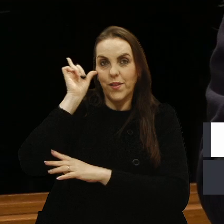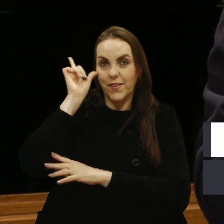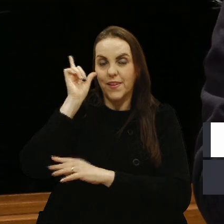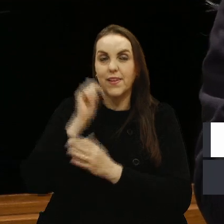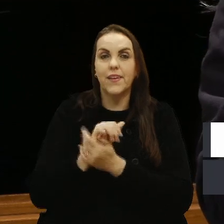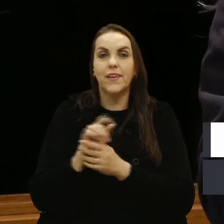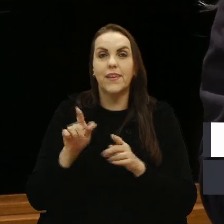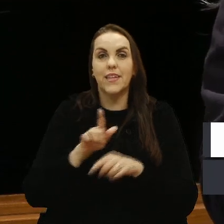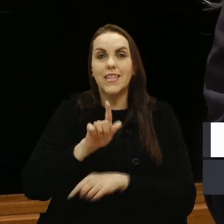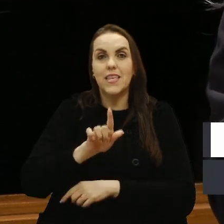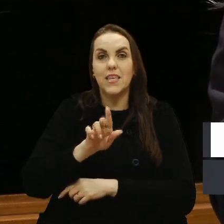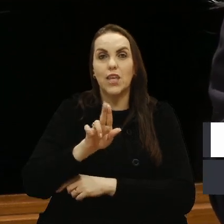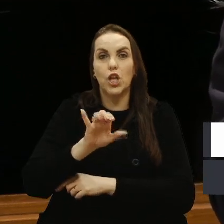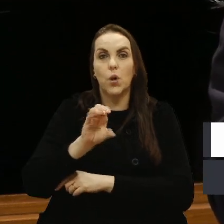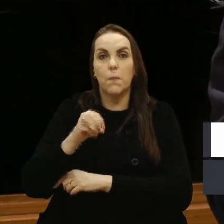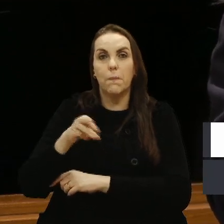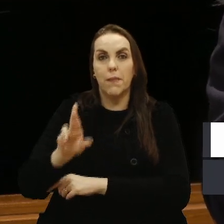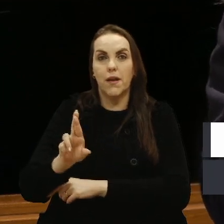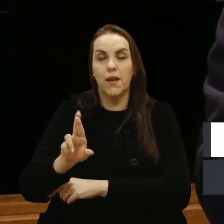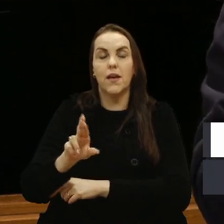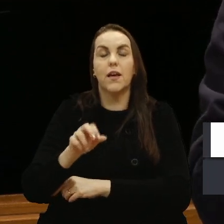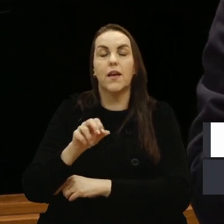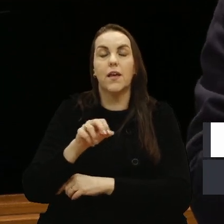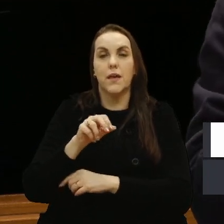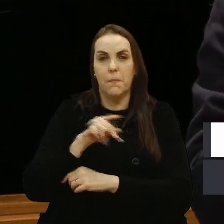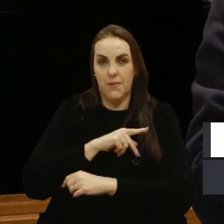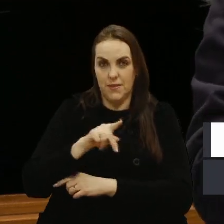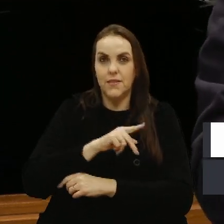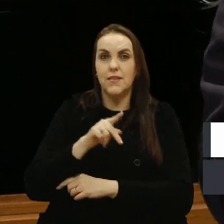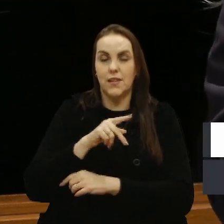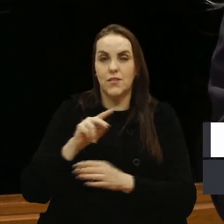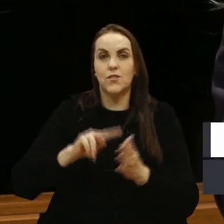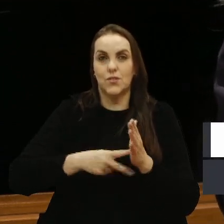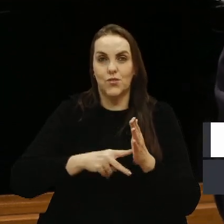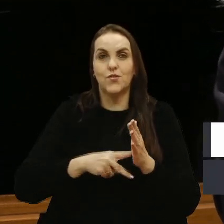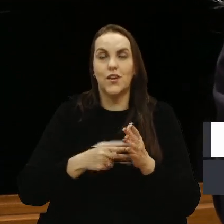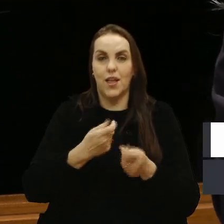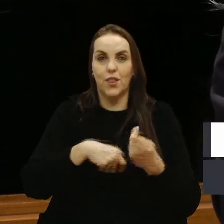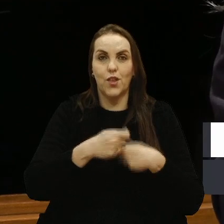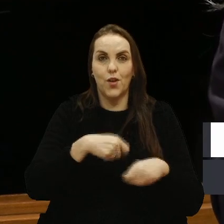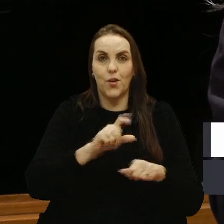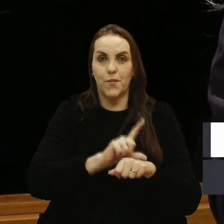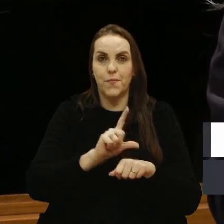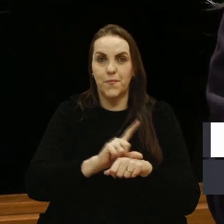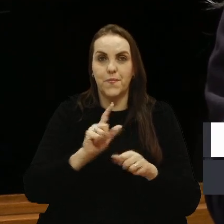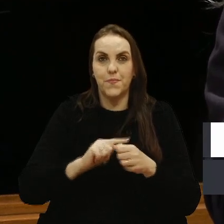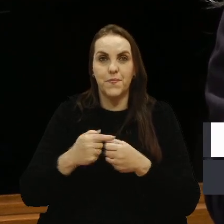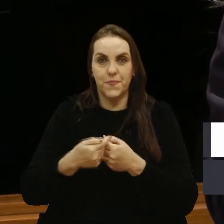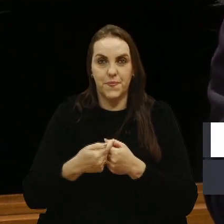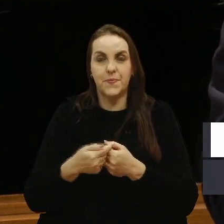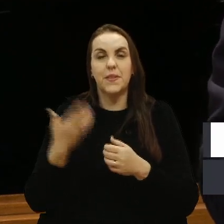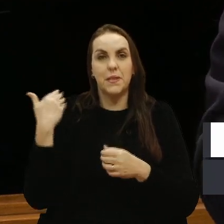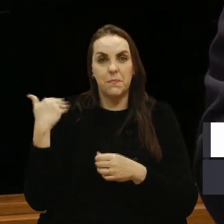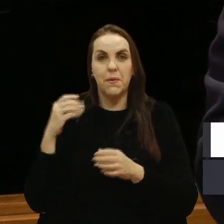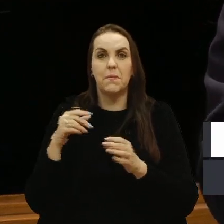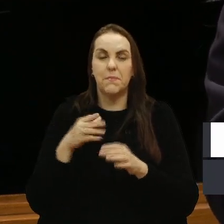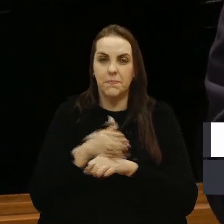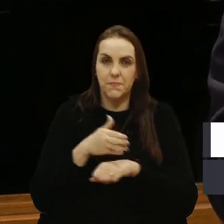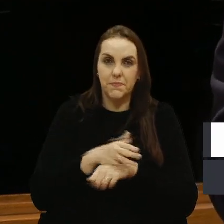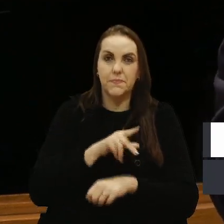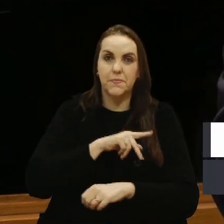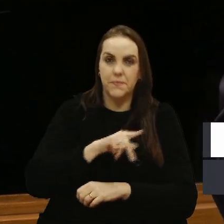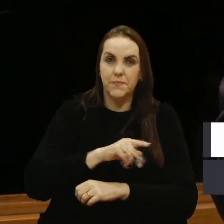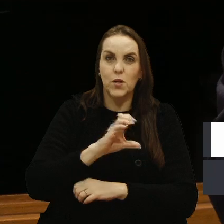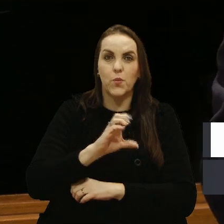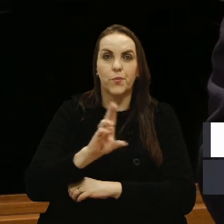do Guilmar Vidor, que foi presidente do Sindicato dos Comerciários da nossa cidade, presidente por muitos anos da Central dos Trabalhadores e Trabalhadoras do Brasil. Então,